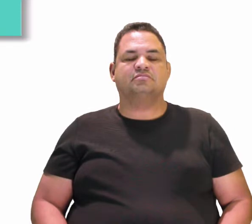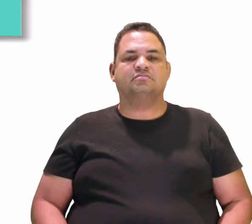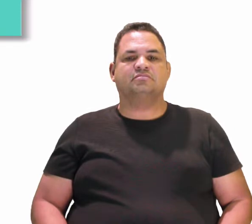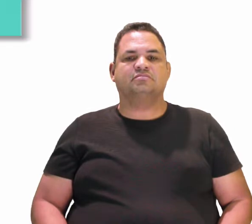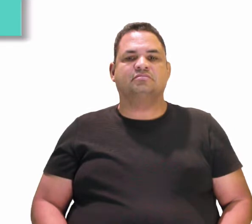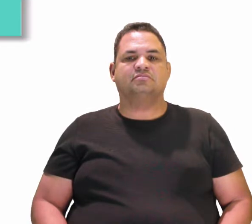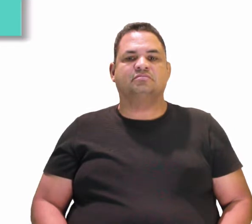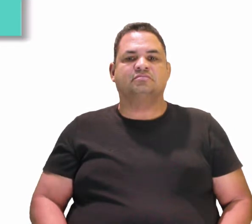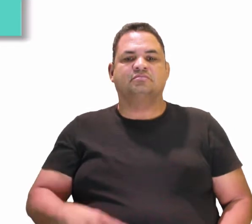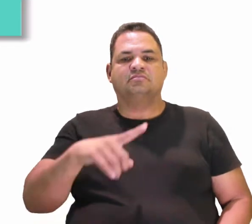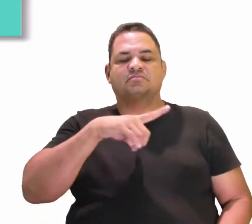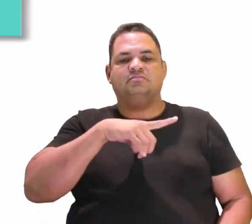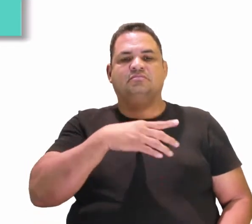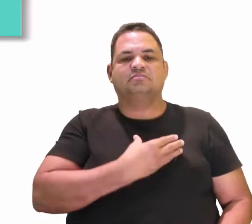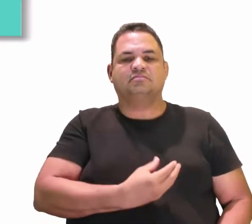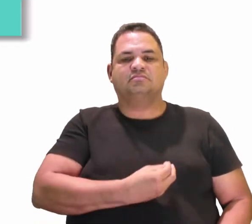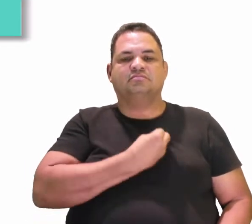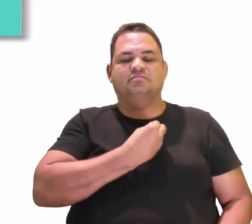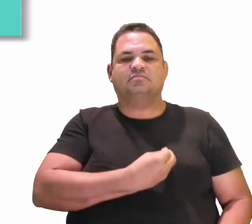Tenha uma vida